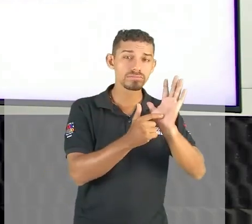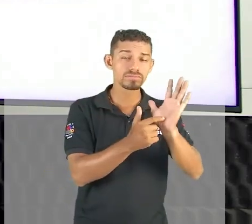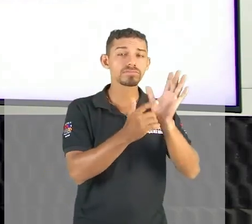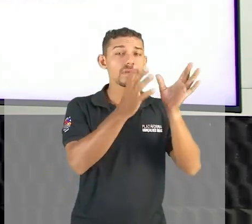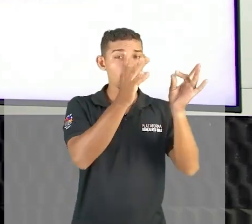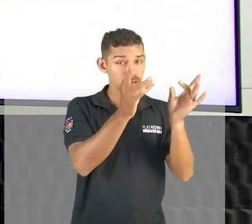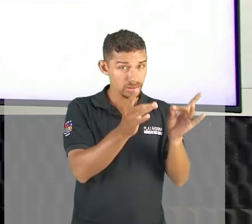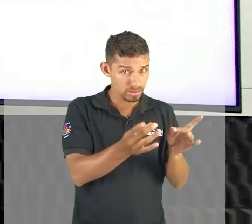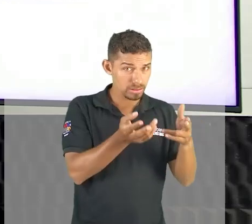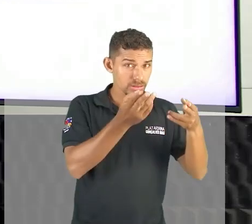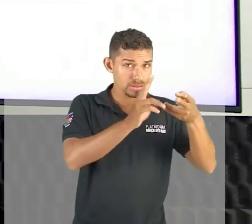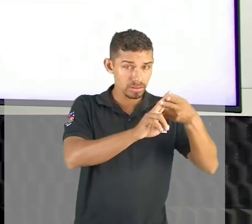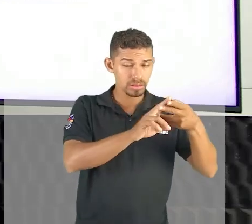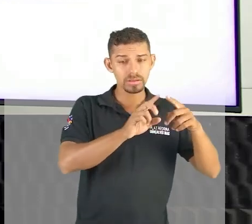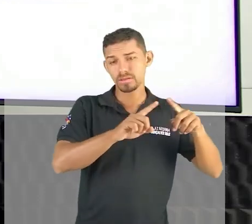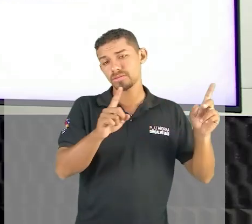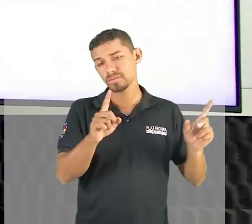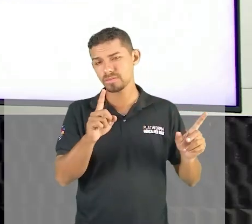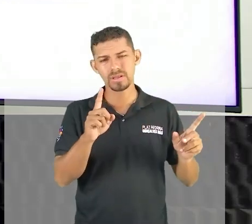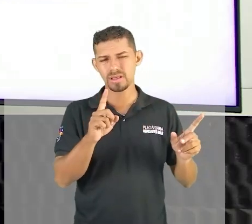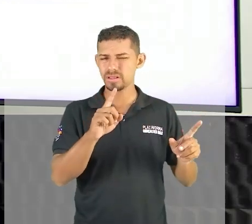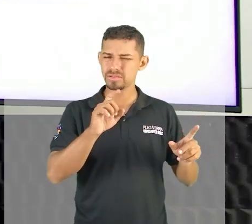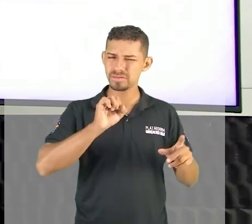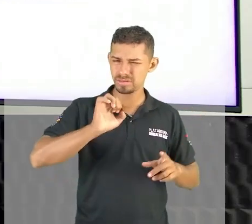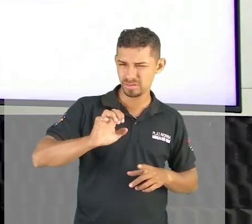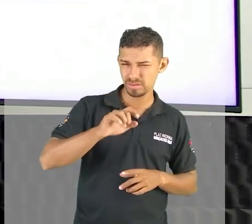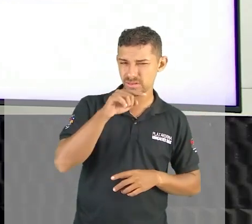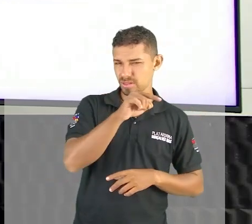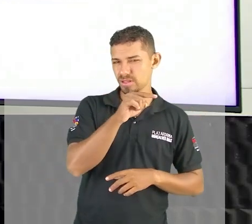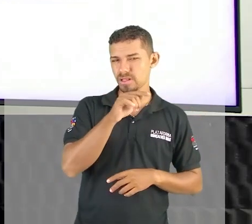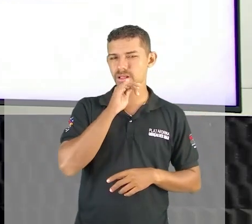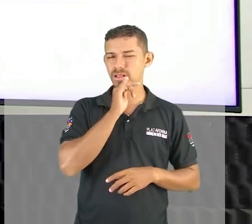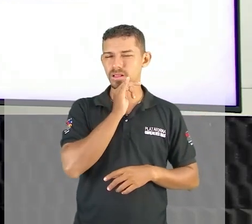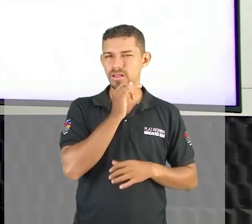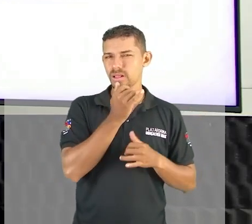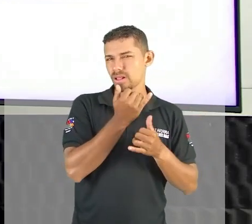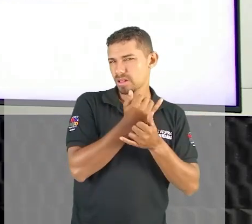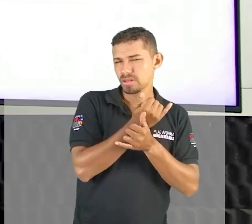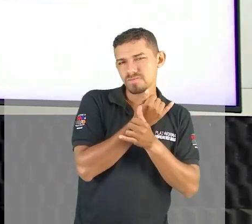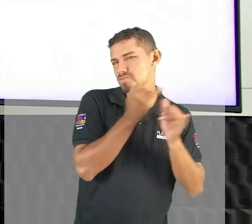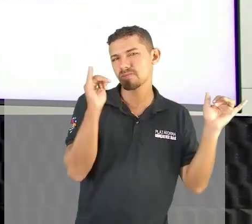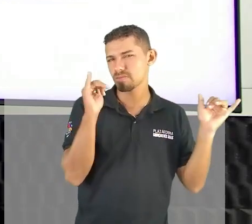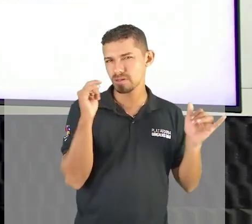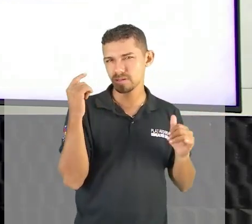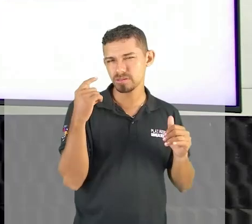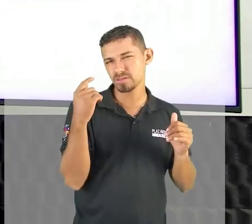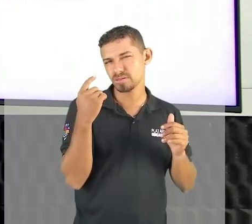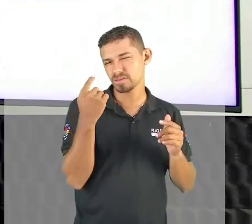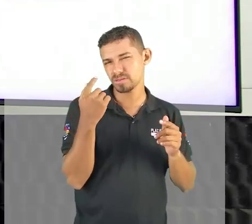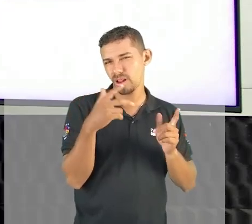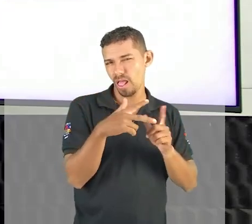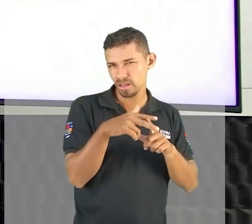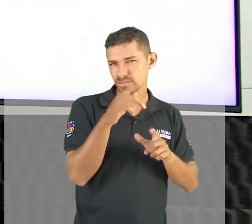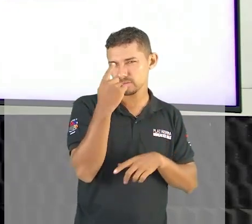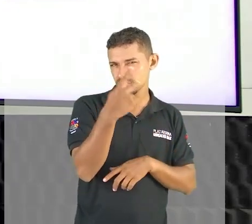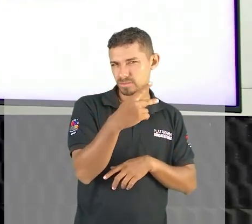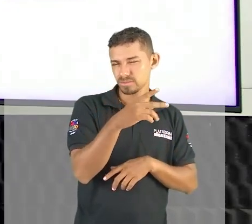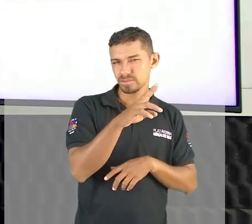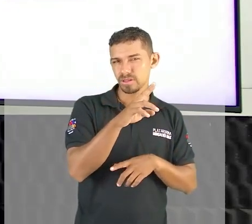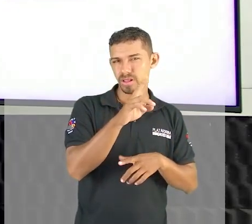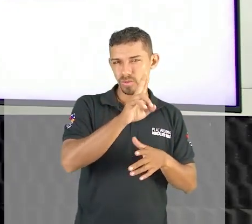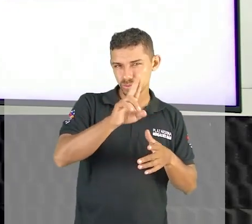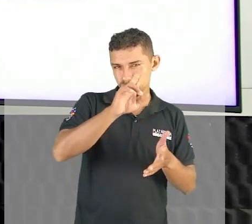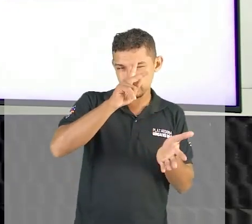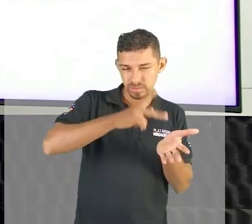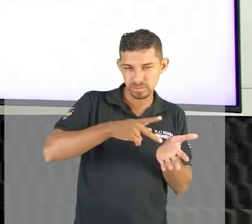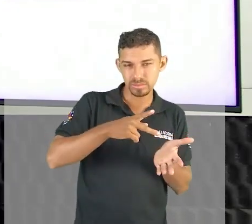expressivo D hashtag na sociedade Mas será que isso é algo que impossibilita a manutenção de seu uso original